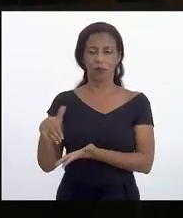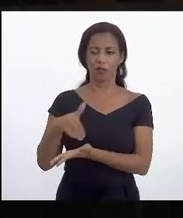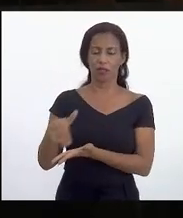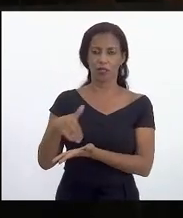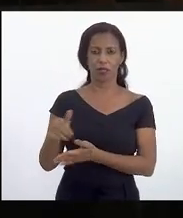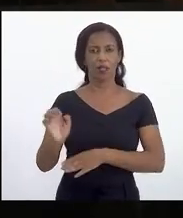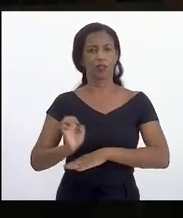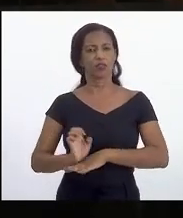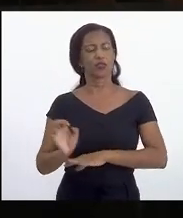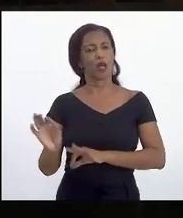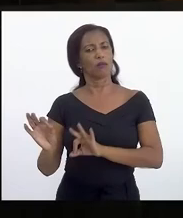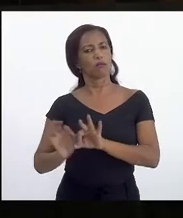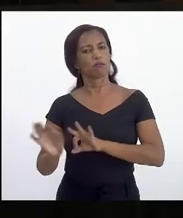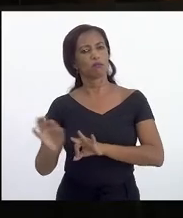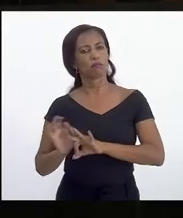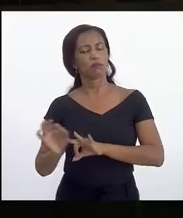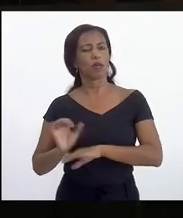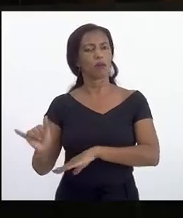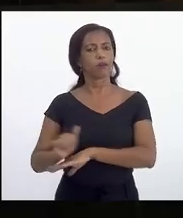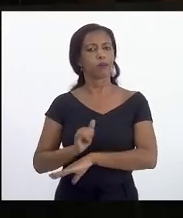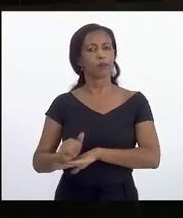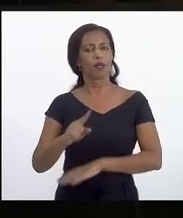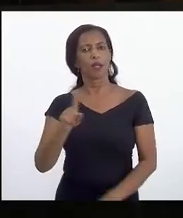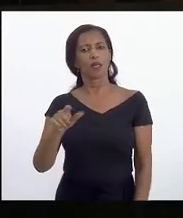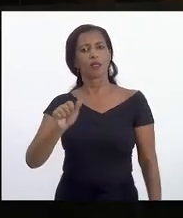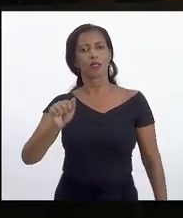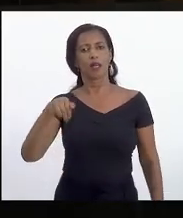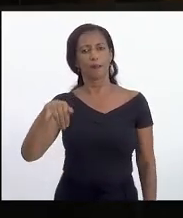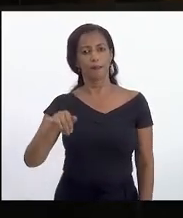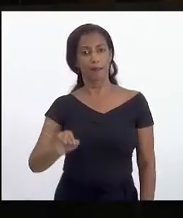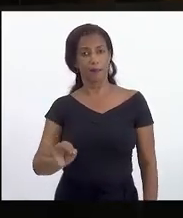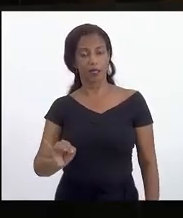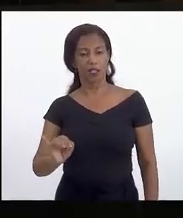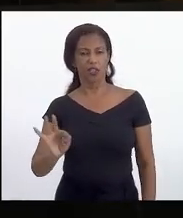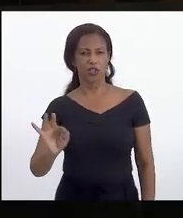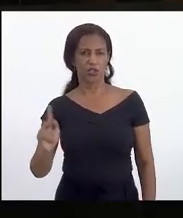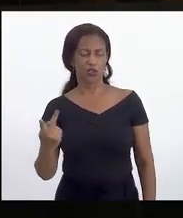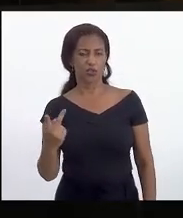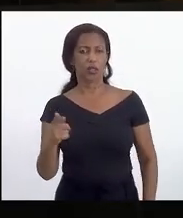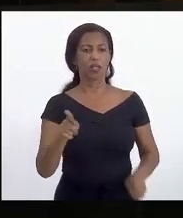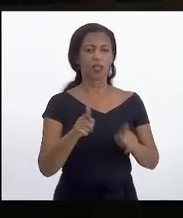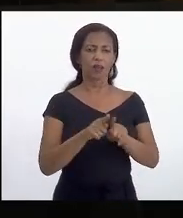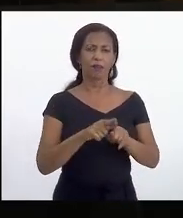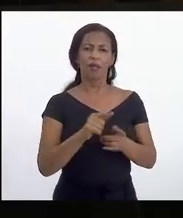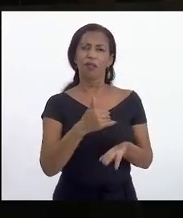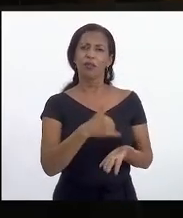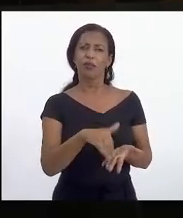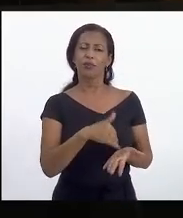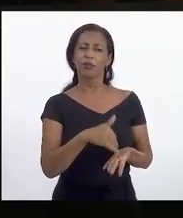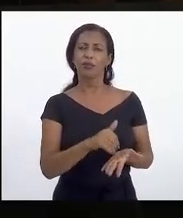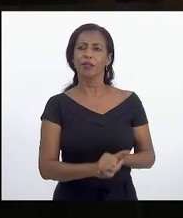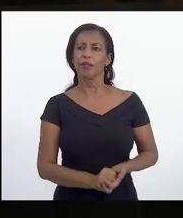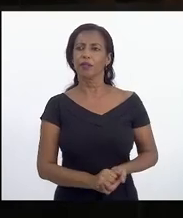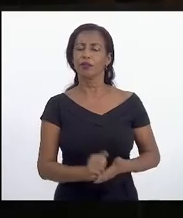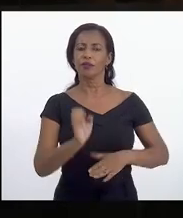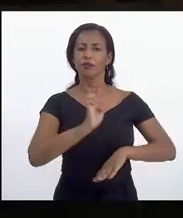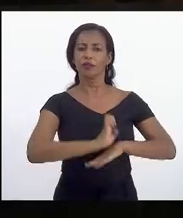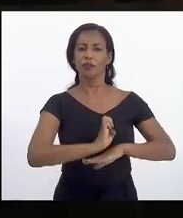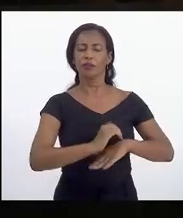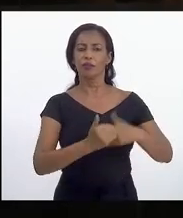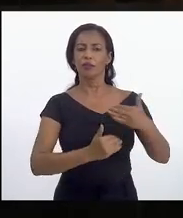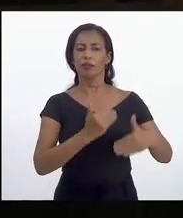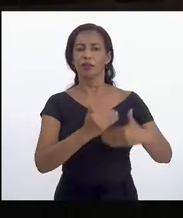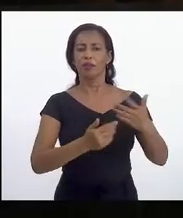secretário de estado de planejamento Doutor Zamitti assim como também do secretário de estado